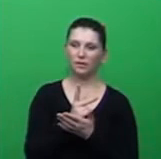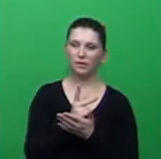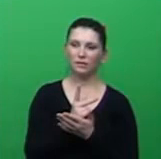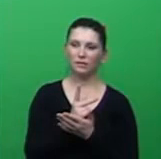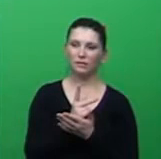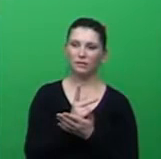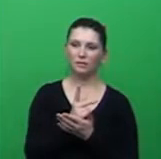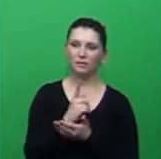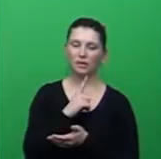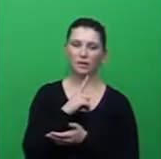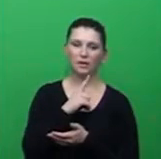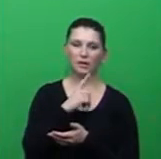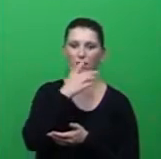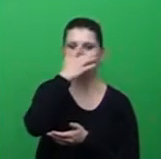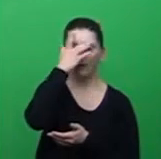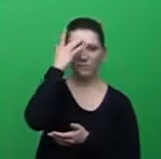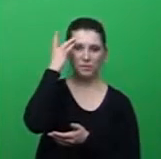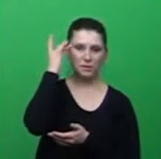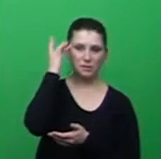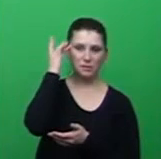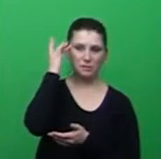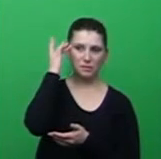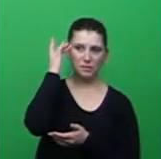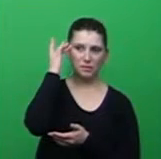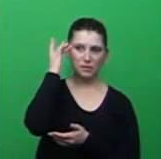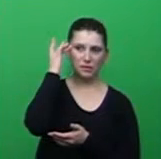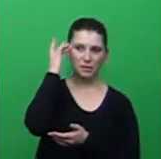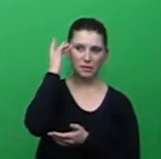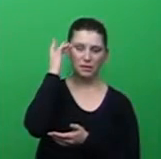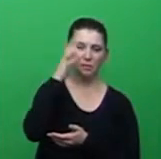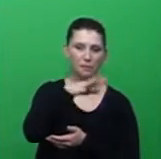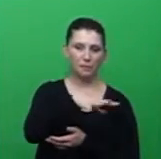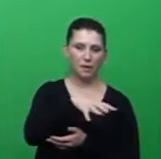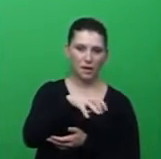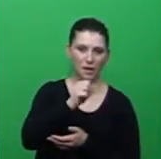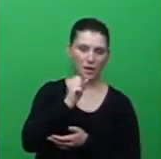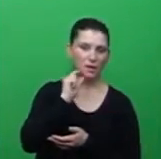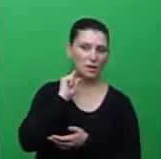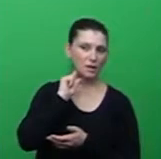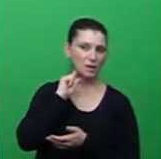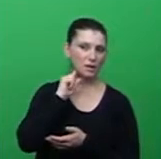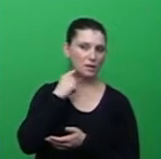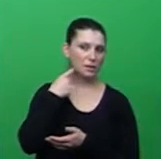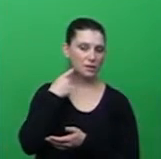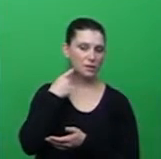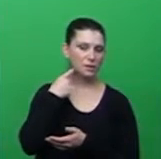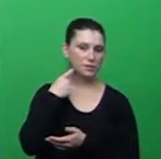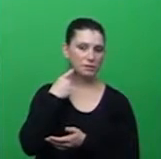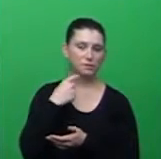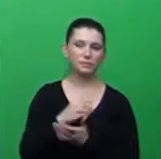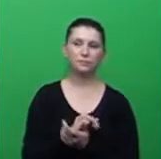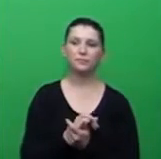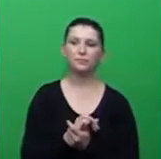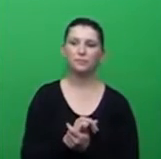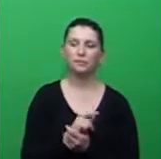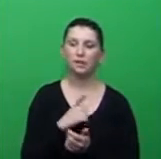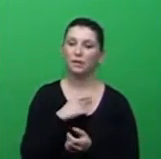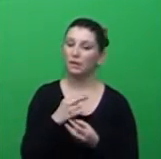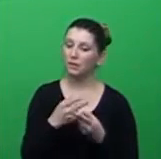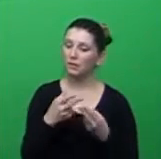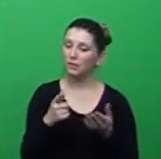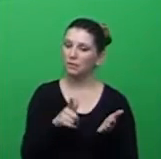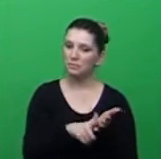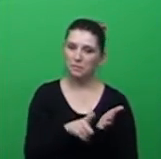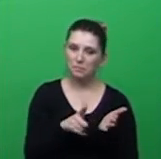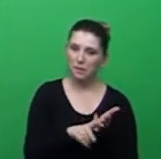de os gigantes escondidos, que são os catadores que vivem disso, esse material bom sumia de